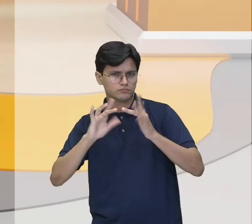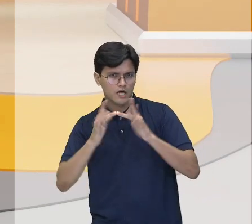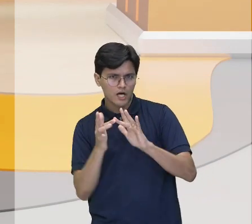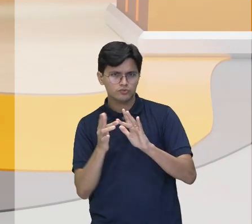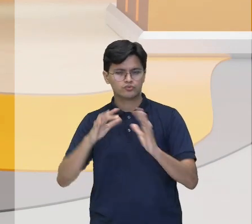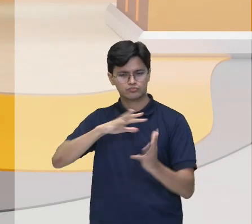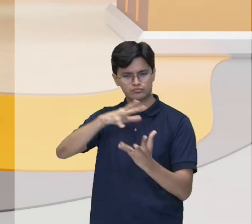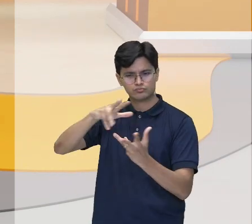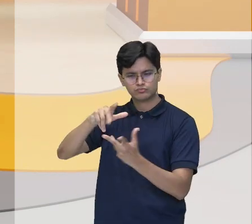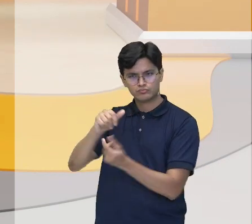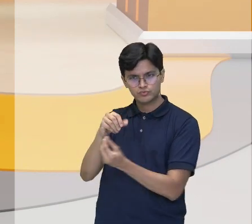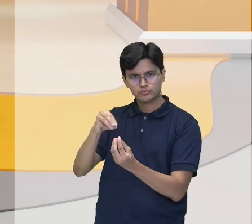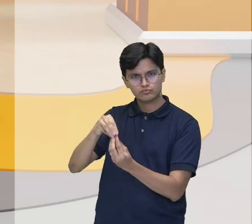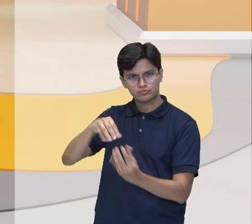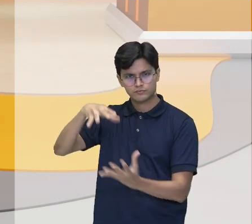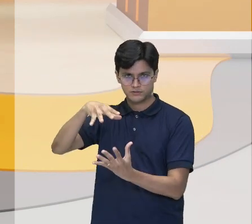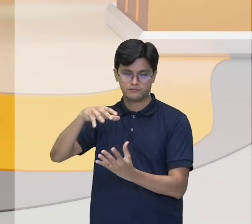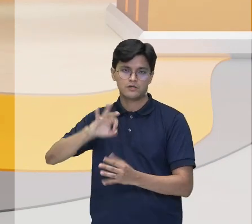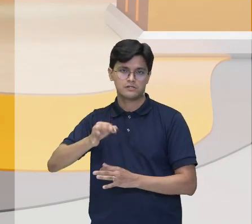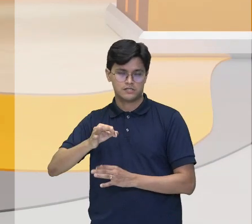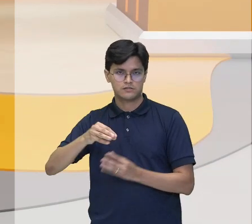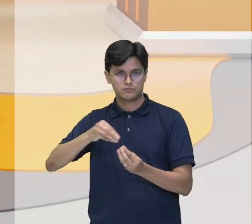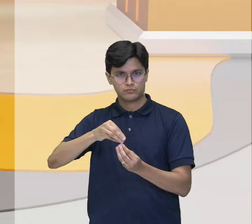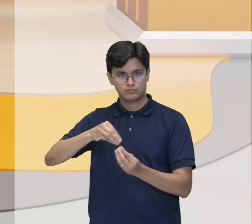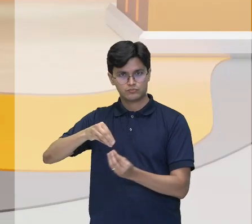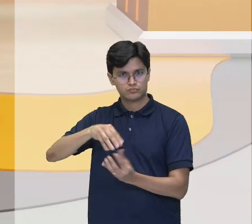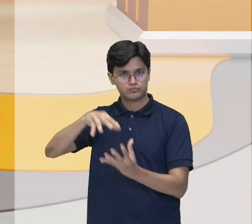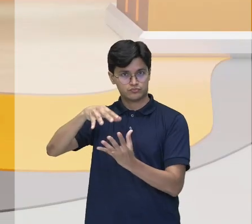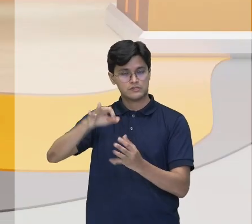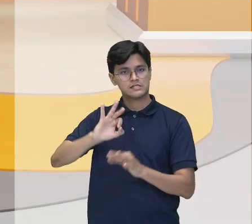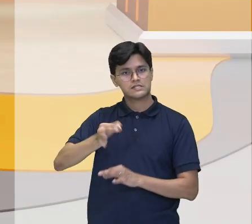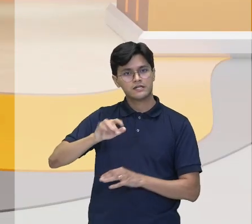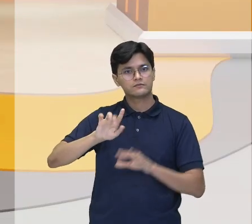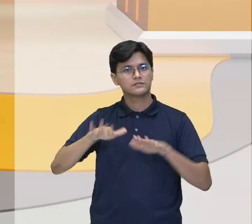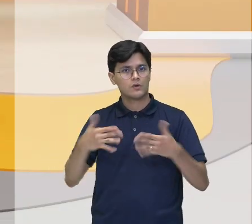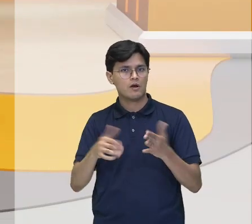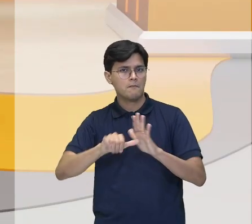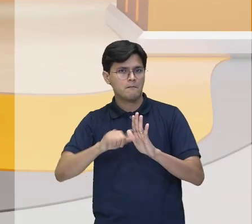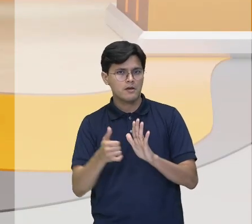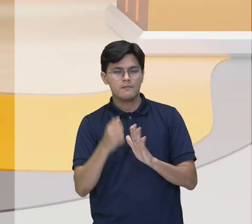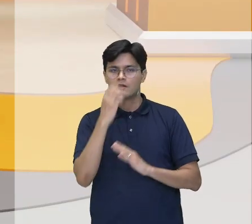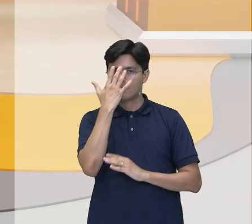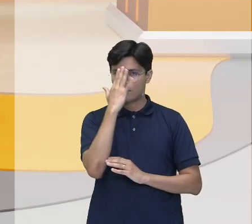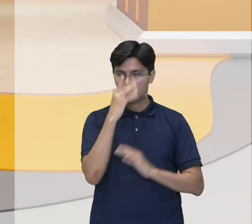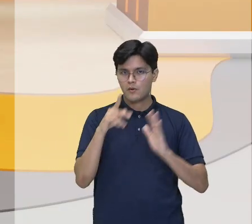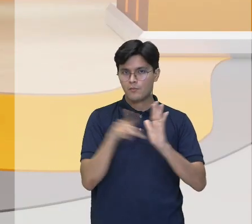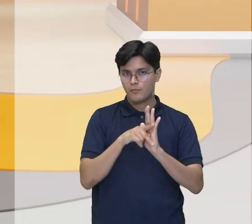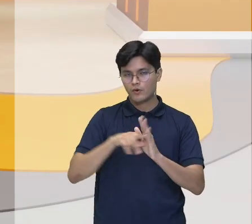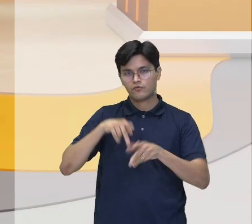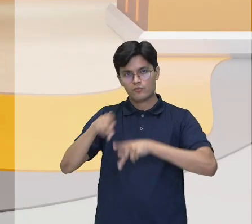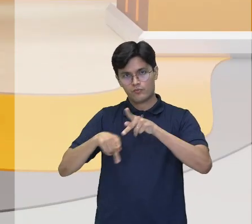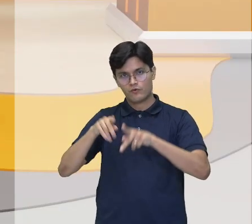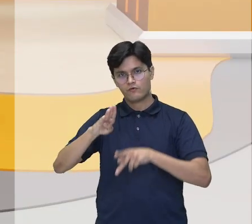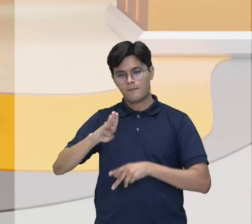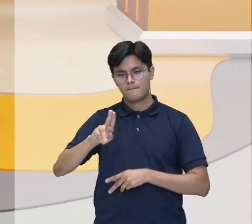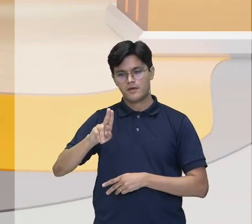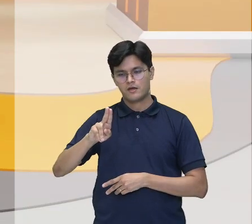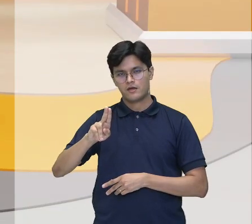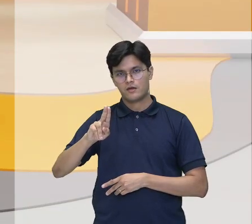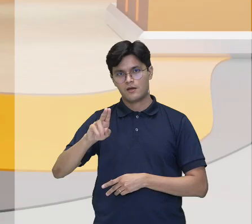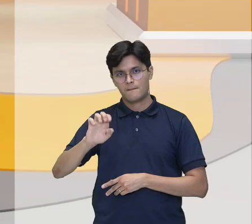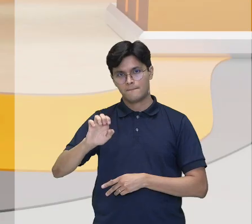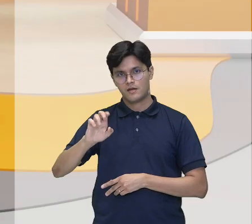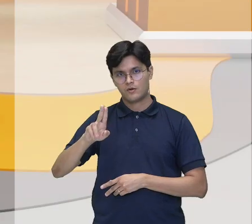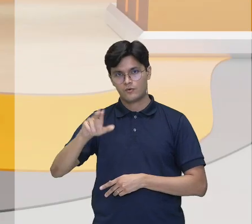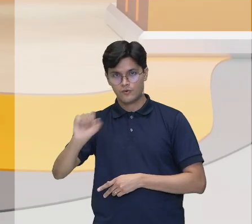era a finalidade dessas máscaras, né? Então, essa primeira máscara que trouxemos para vocês é do povo Bewa, da Burkina Faso,